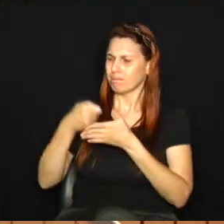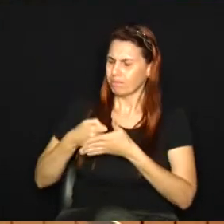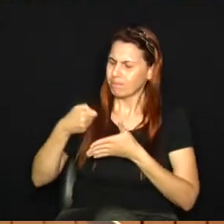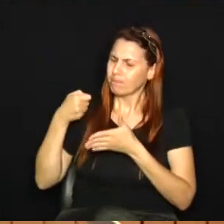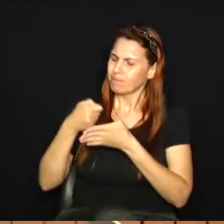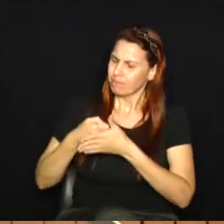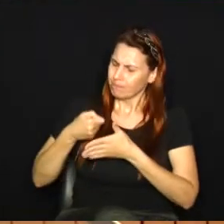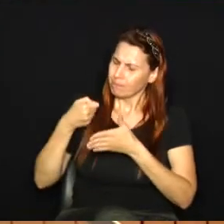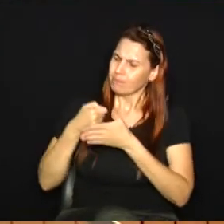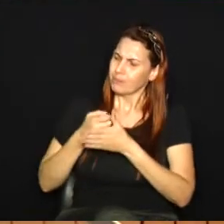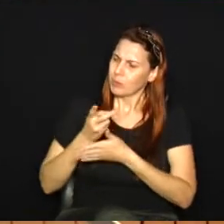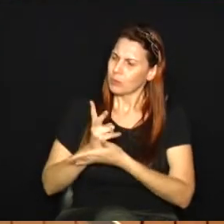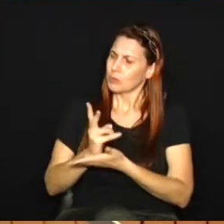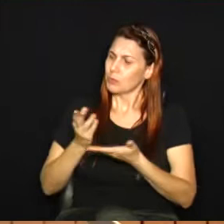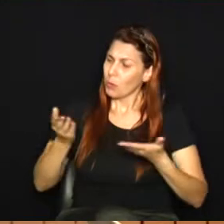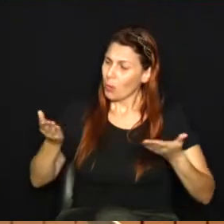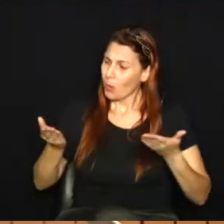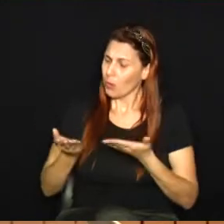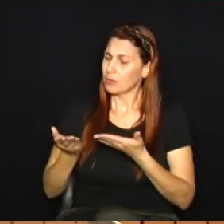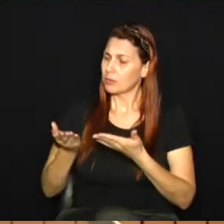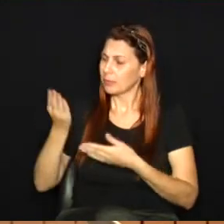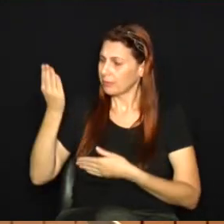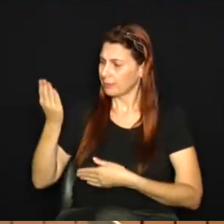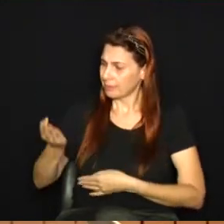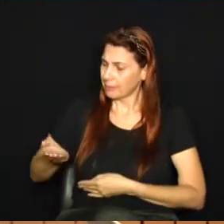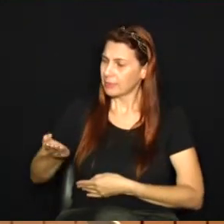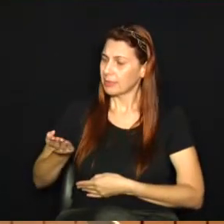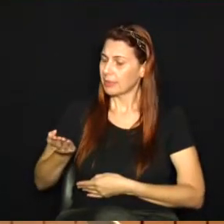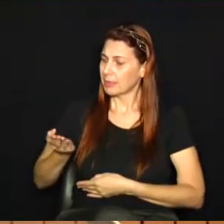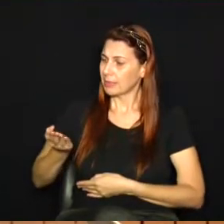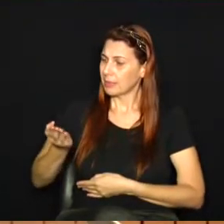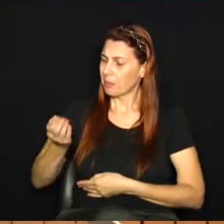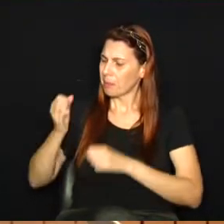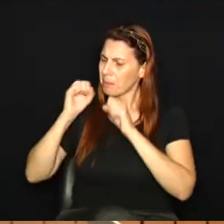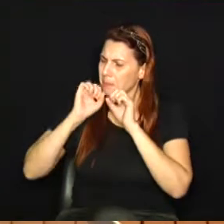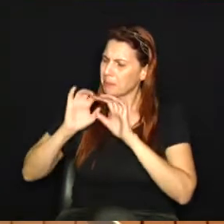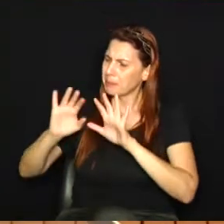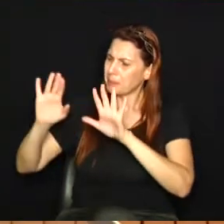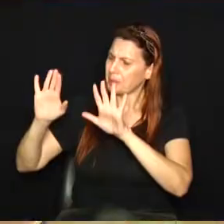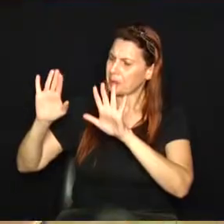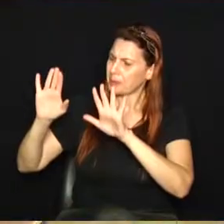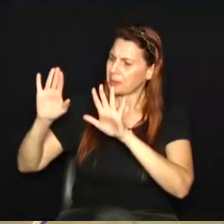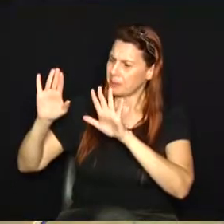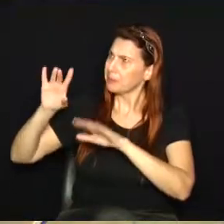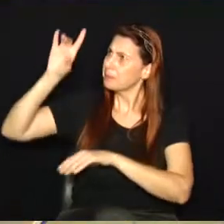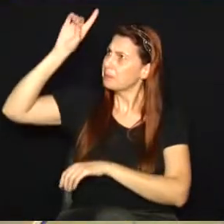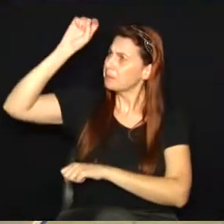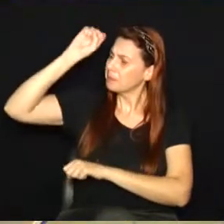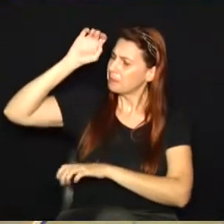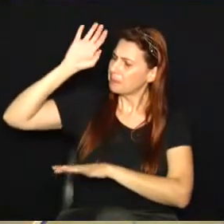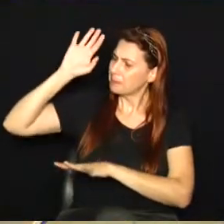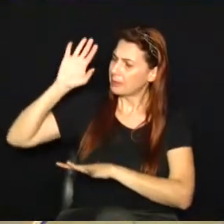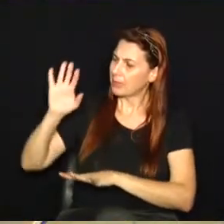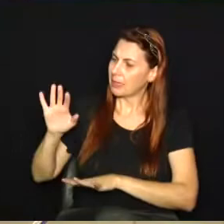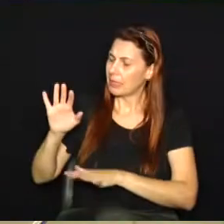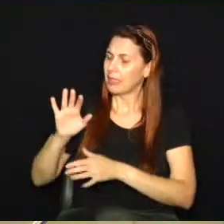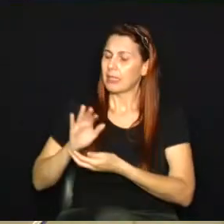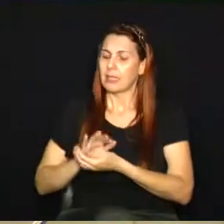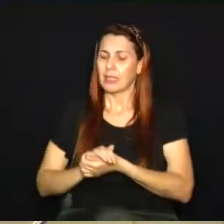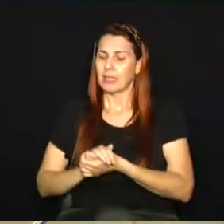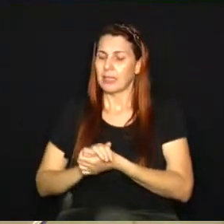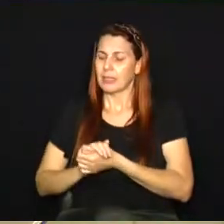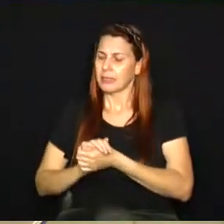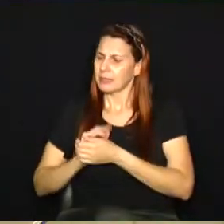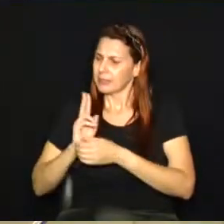hoje está aí uma pessoa abençoada, iluminada, passando para aqueles que